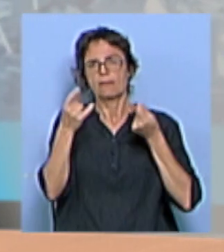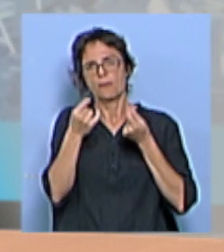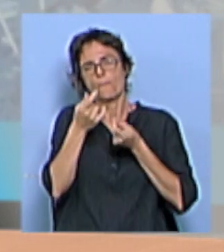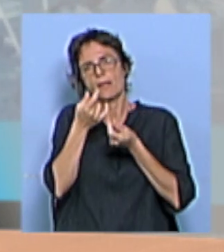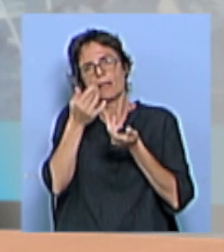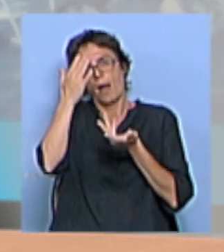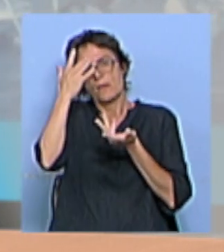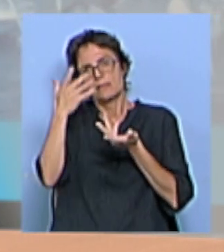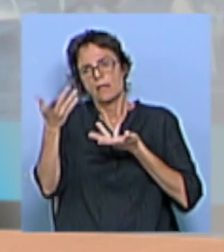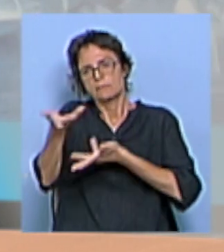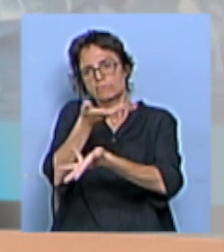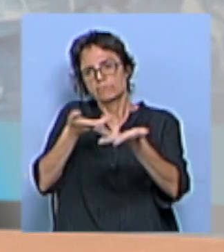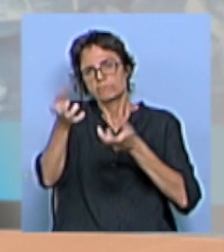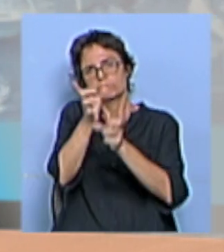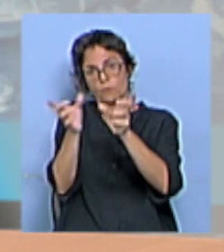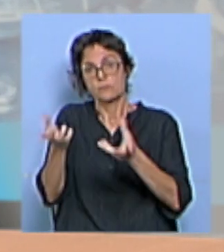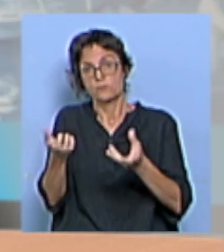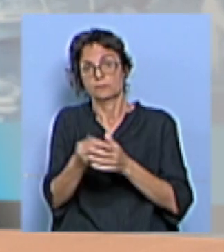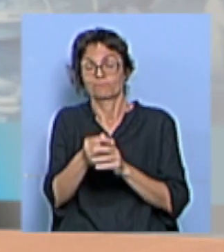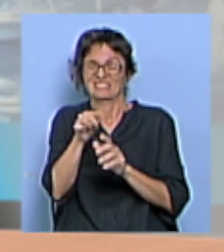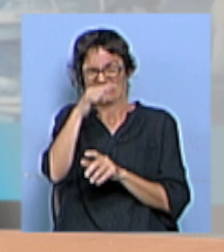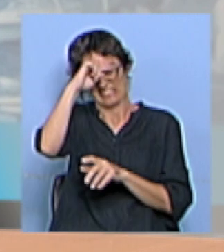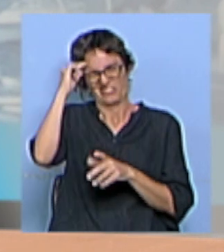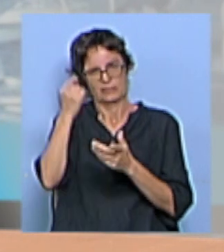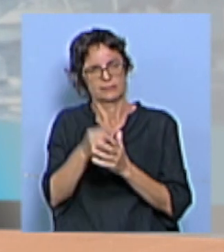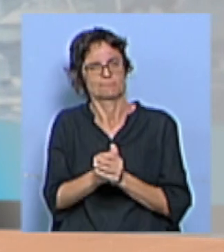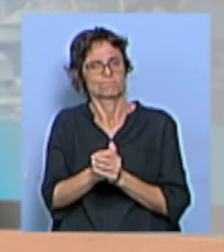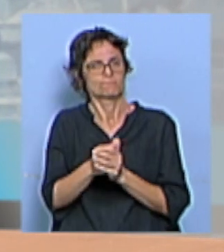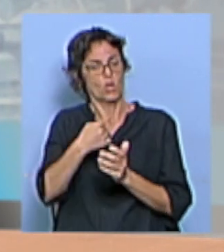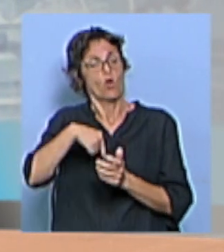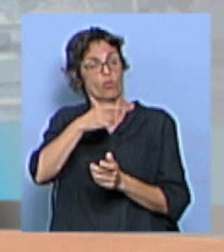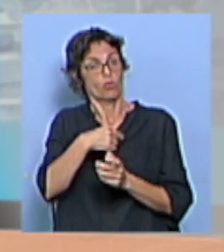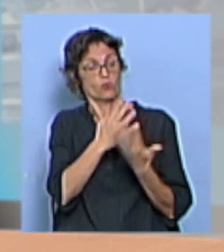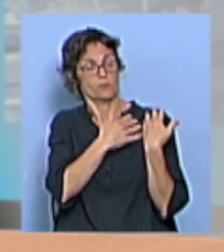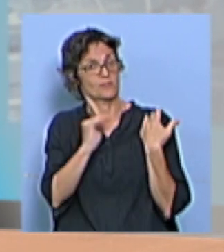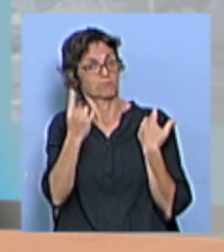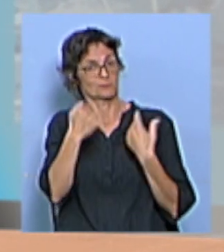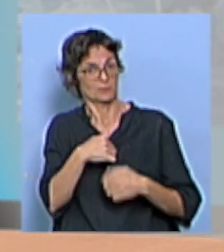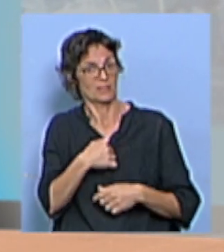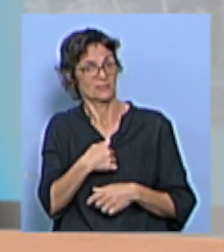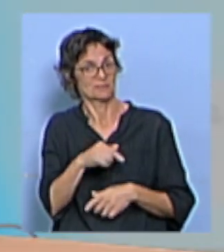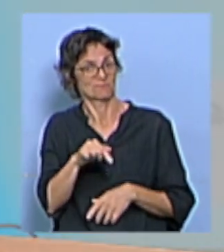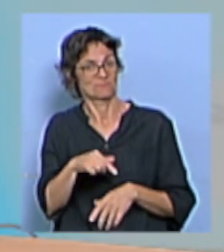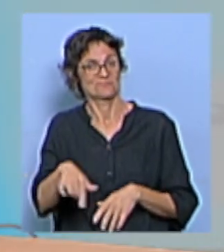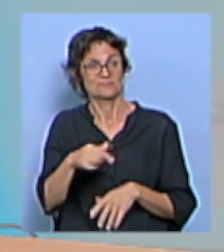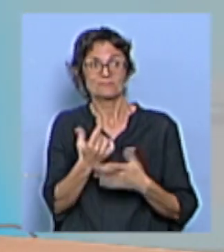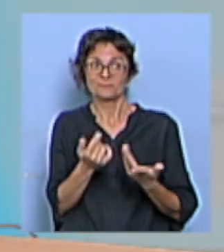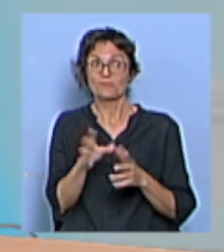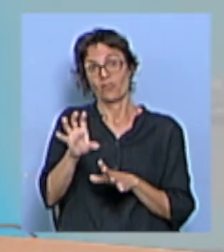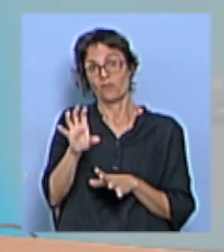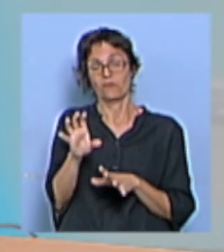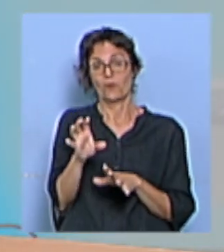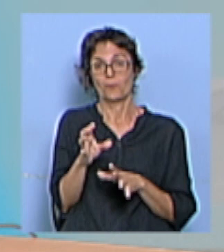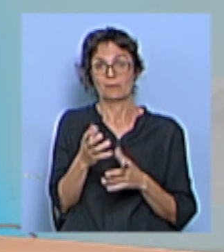essa lição é muito difícil. Não é a natureza que a causa em nós. Nós é que devemos desenvolver. Claro, é de forma agradável ou menos agradável.